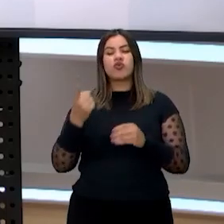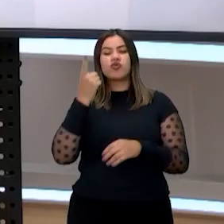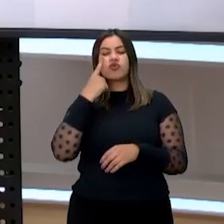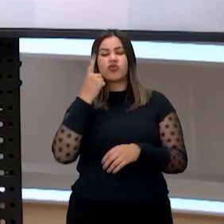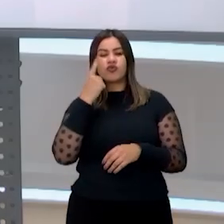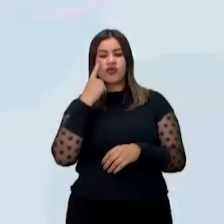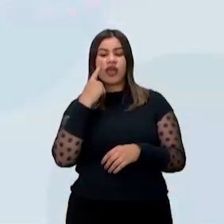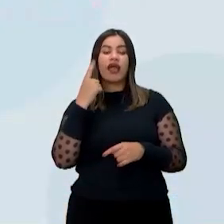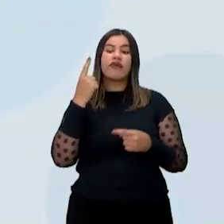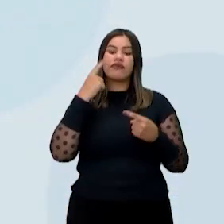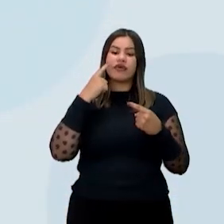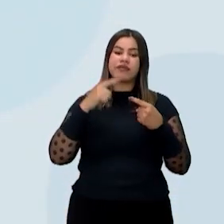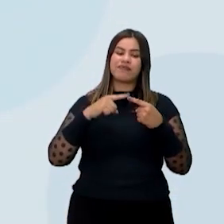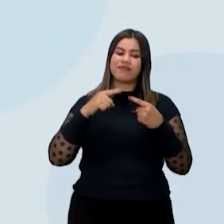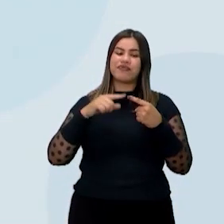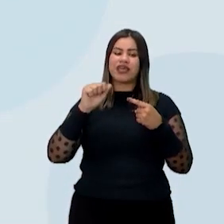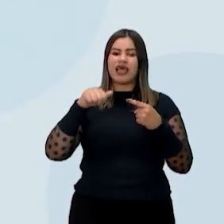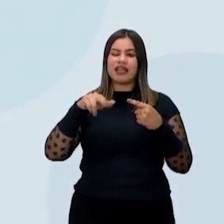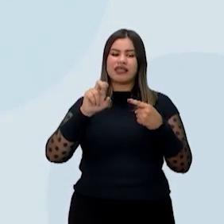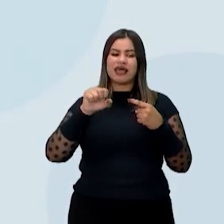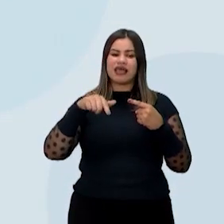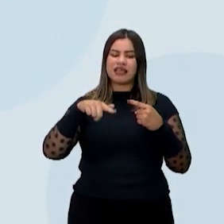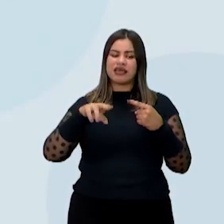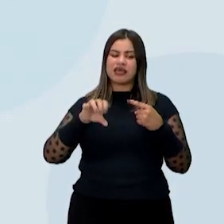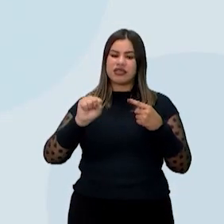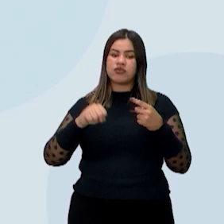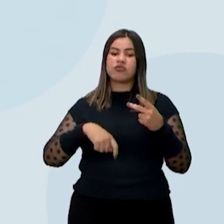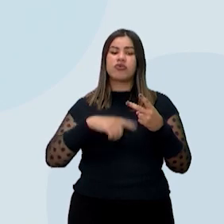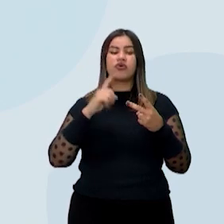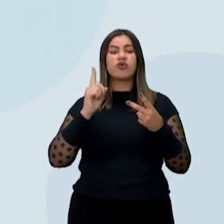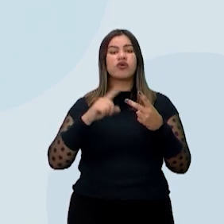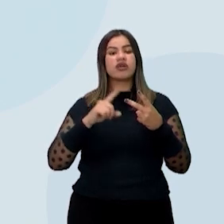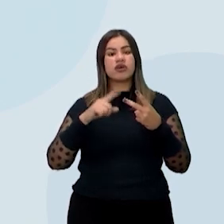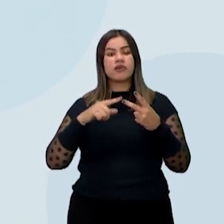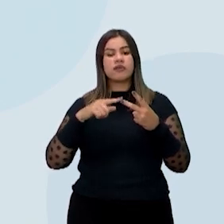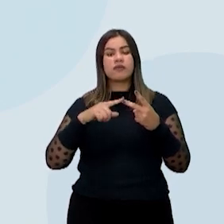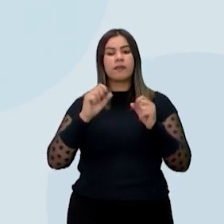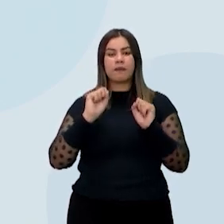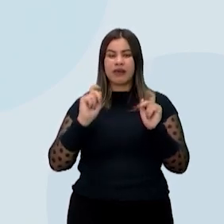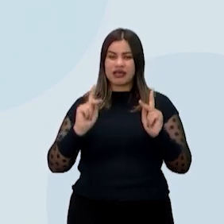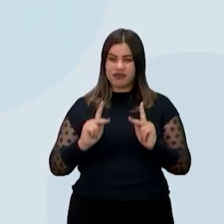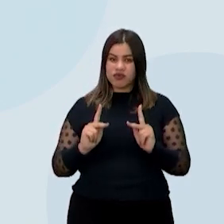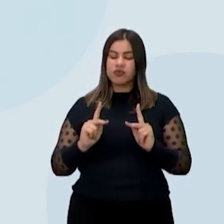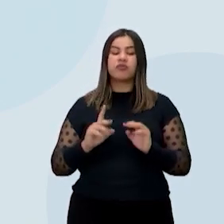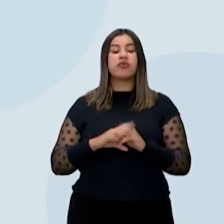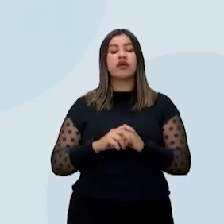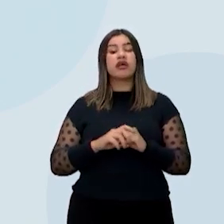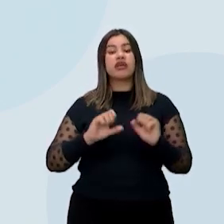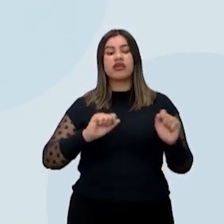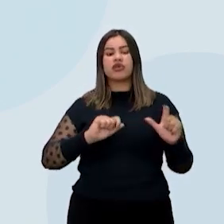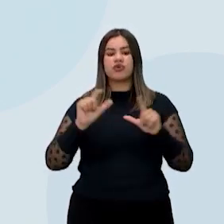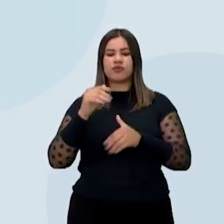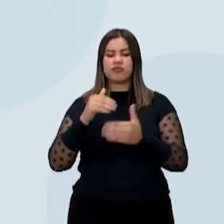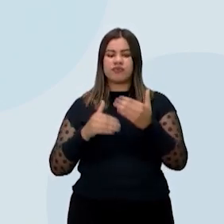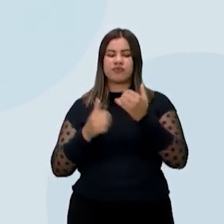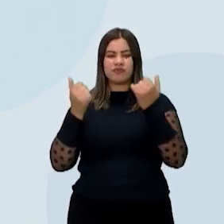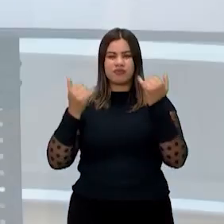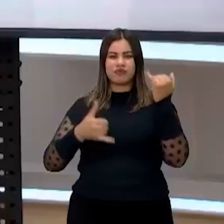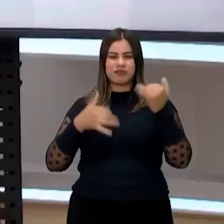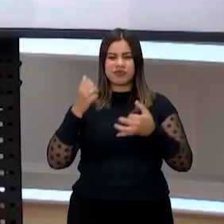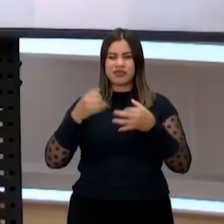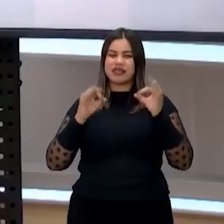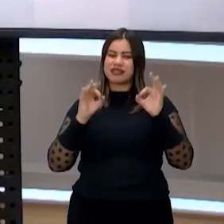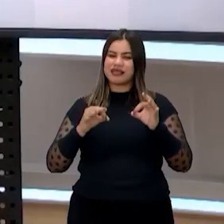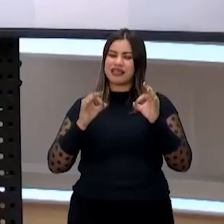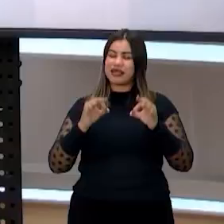no anarquismo. É uma pena que a gente não vai poder falar sobre isso, mas os slides estão bem autoexplicativos. Mafezinha,